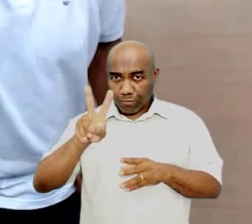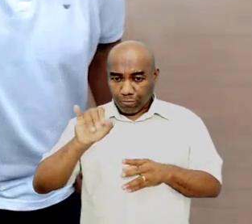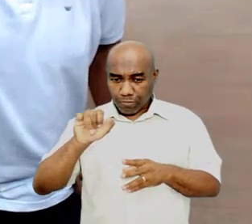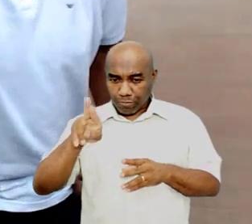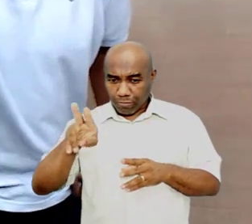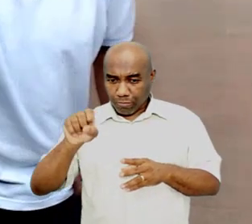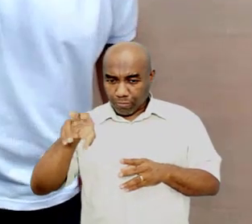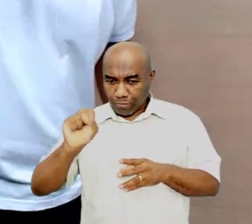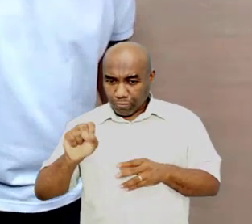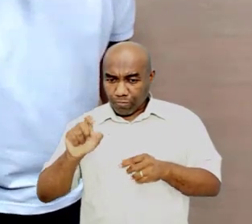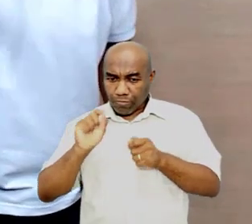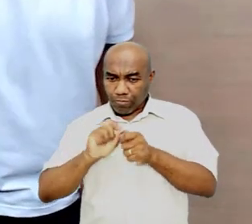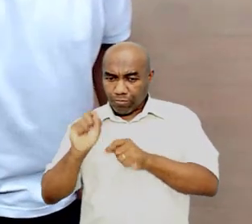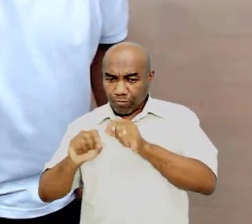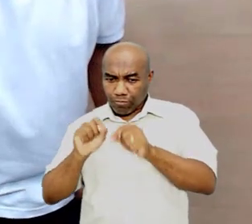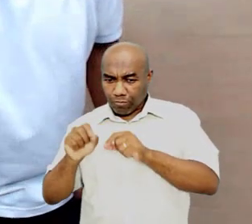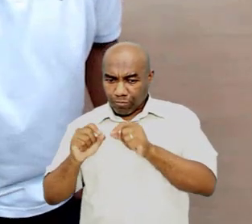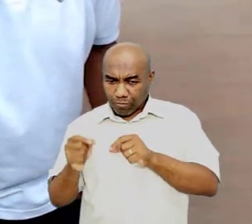produz